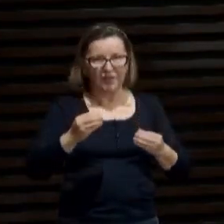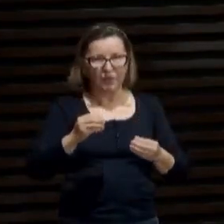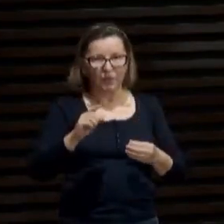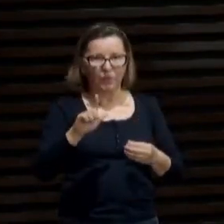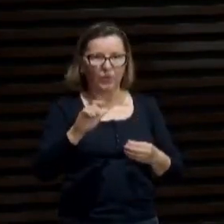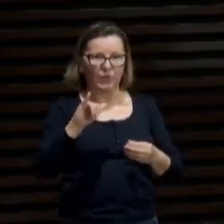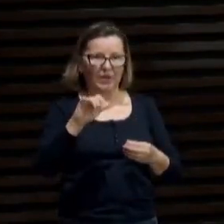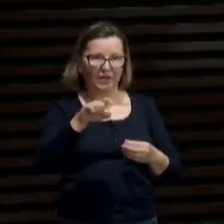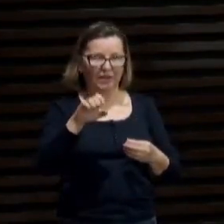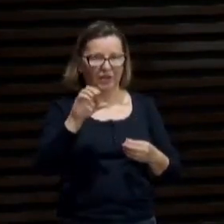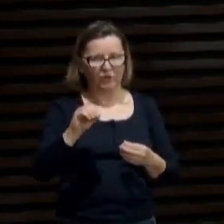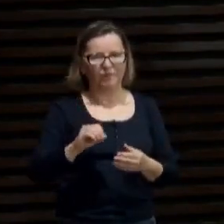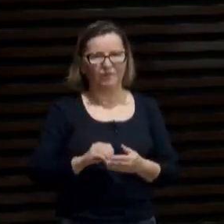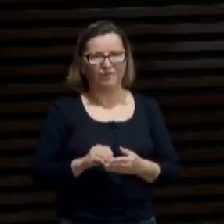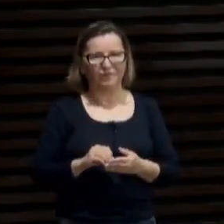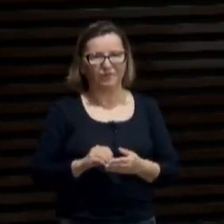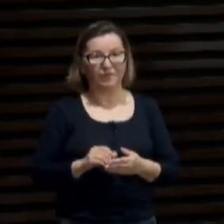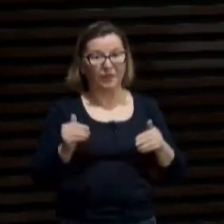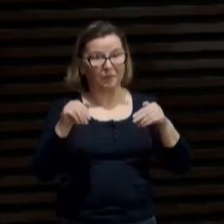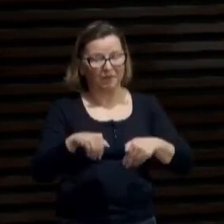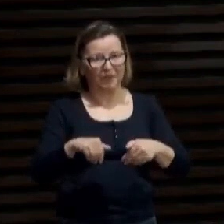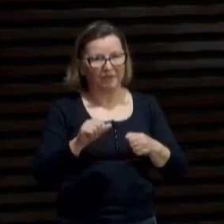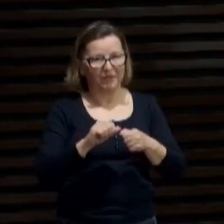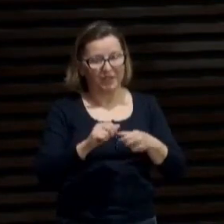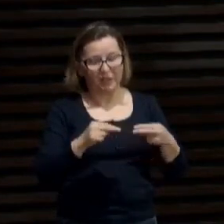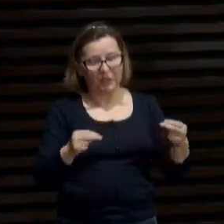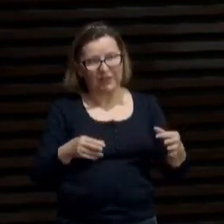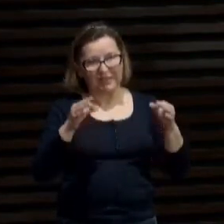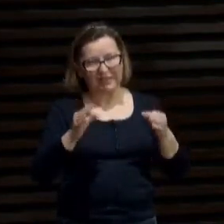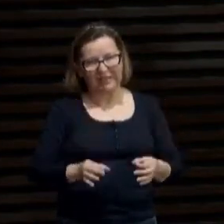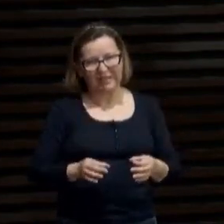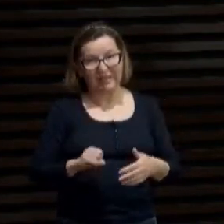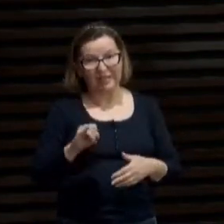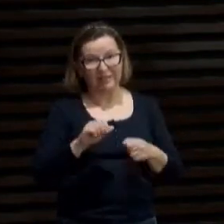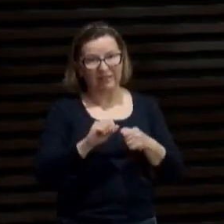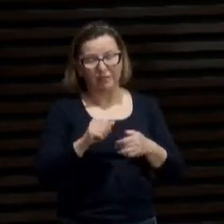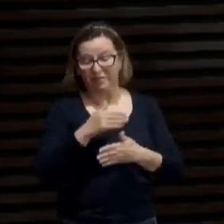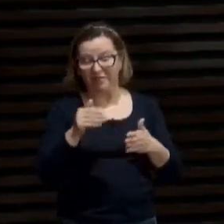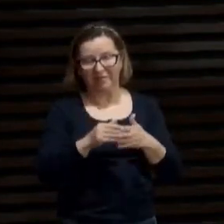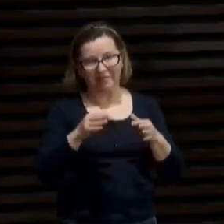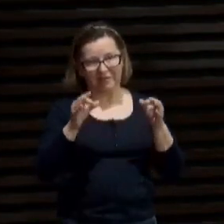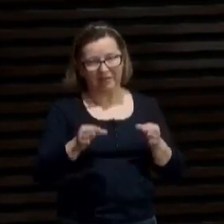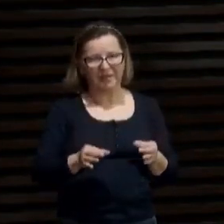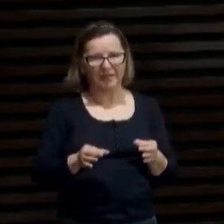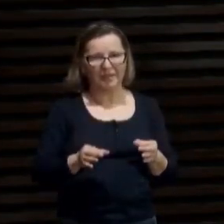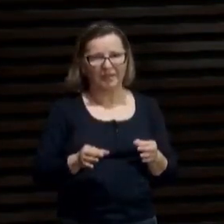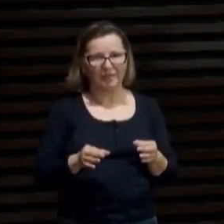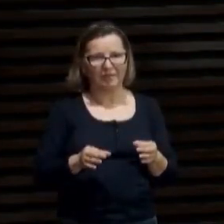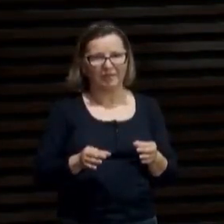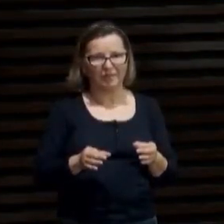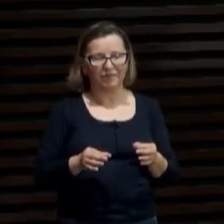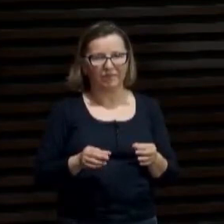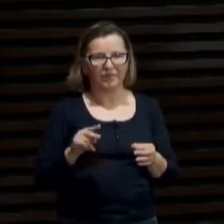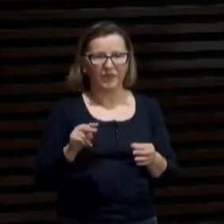E por fim, nós devemos agir corretamente. Se nós agirmos corretamente, segundo a vontade de Deus,